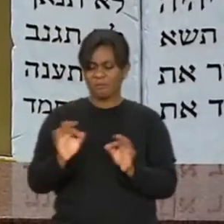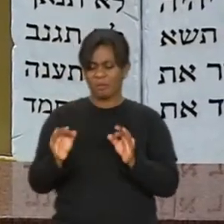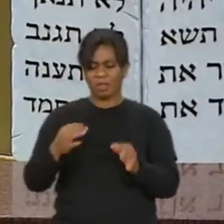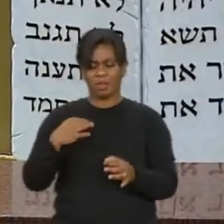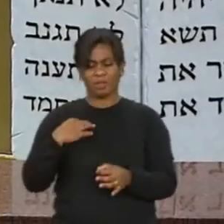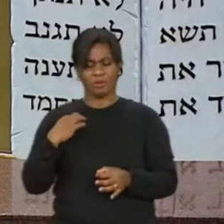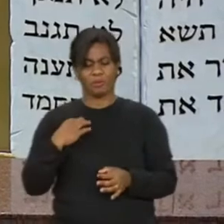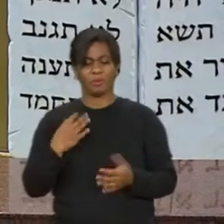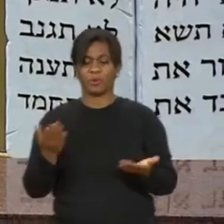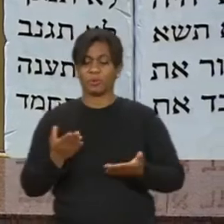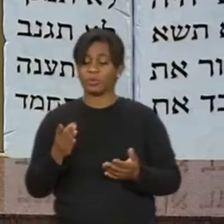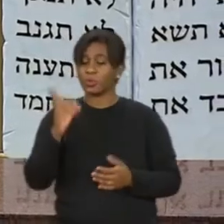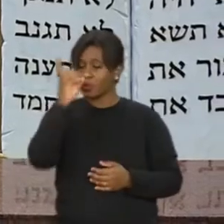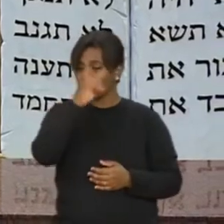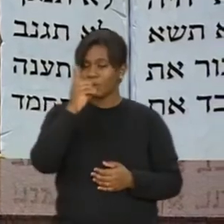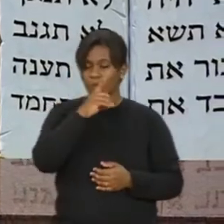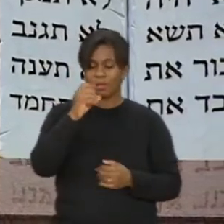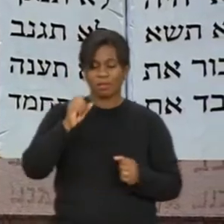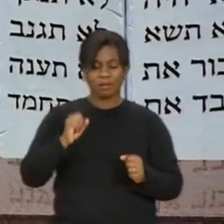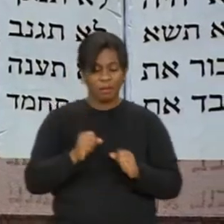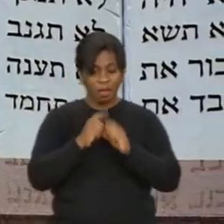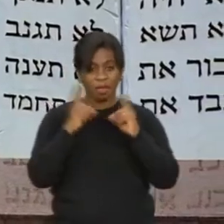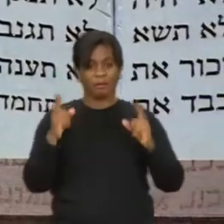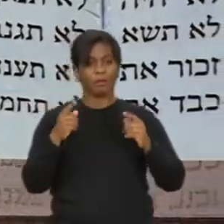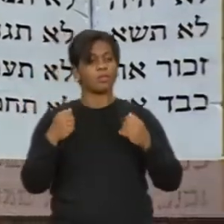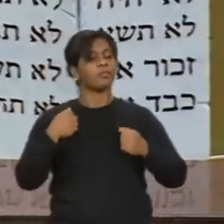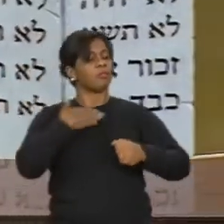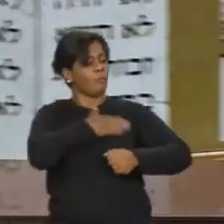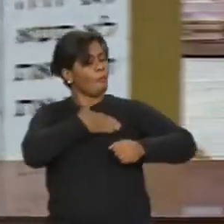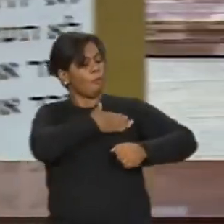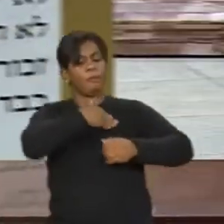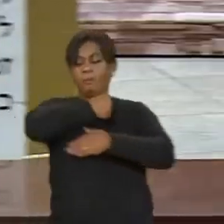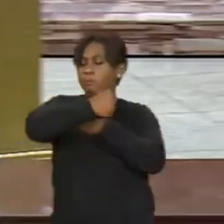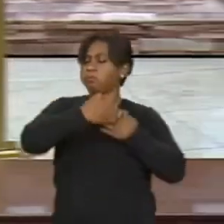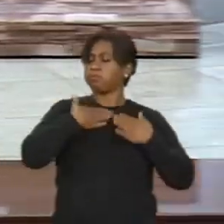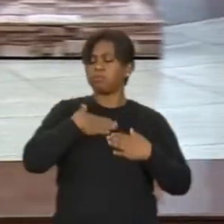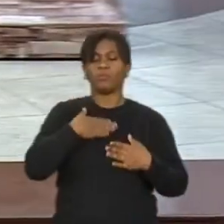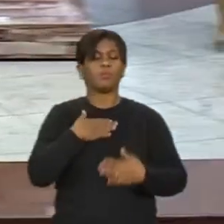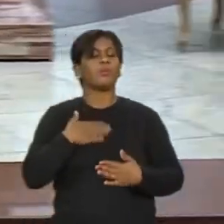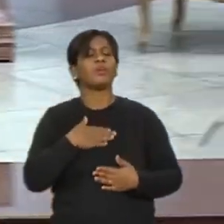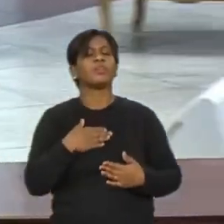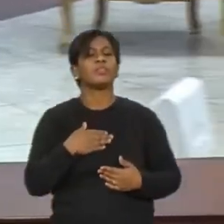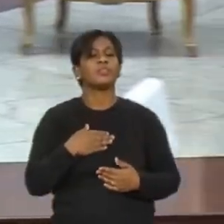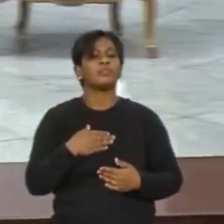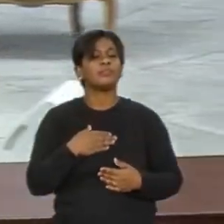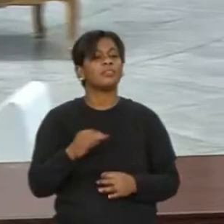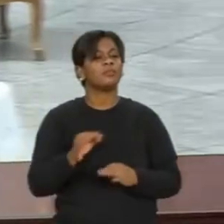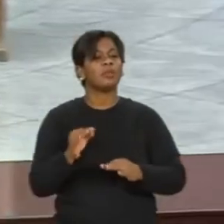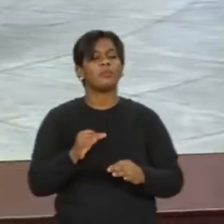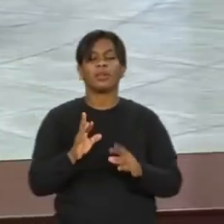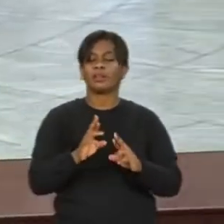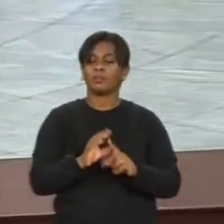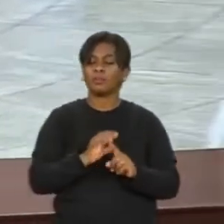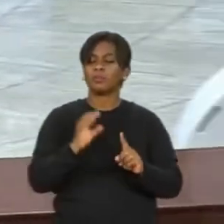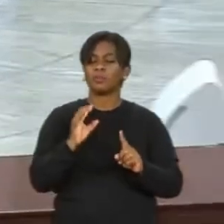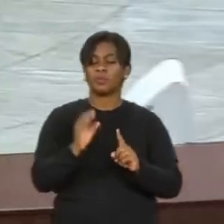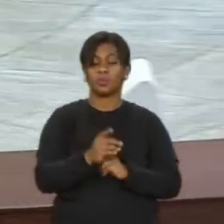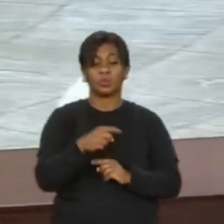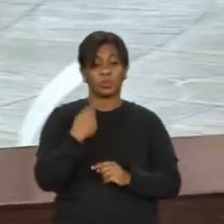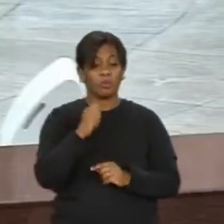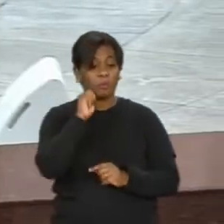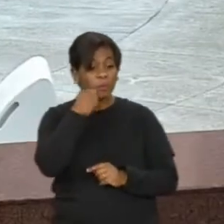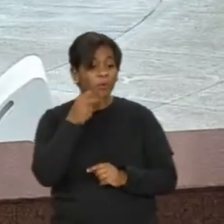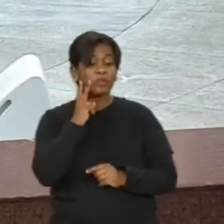roupa. Domingo acorde, tome um banho, se prepare para essa reunião. Nós vamos servir a